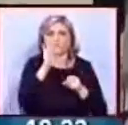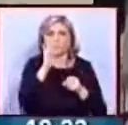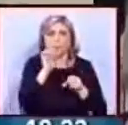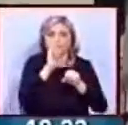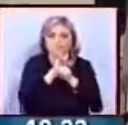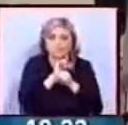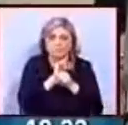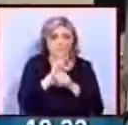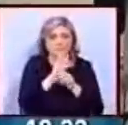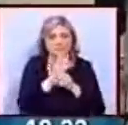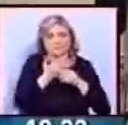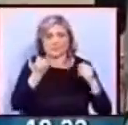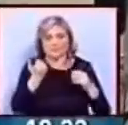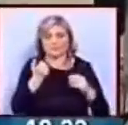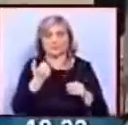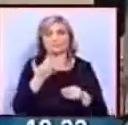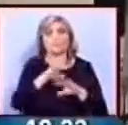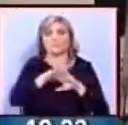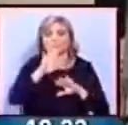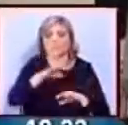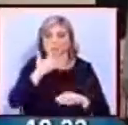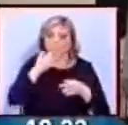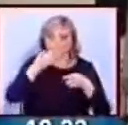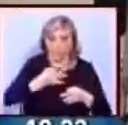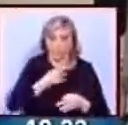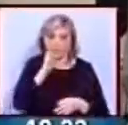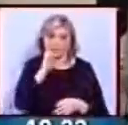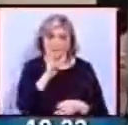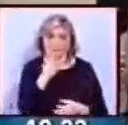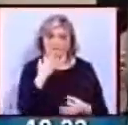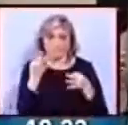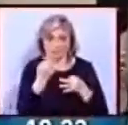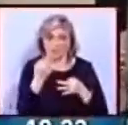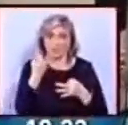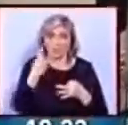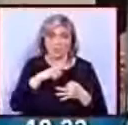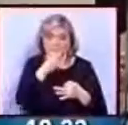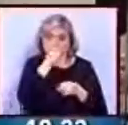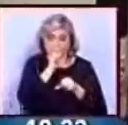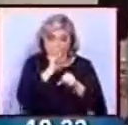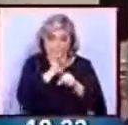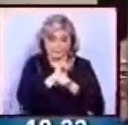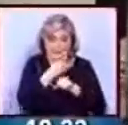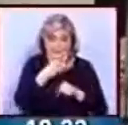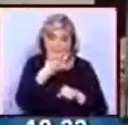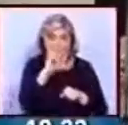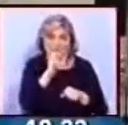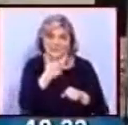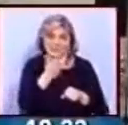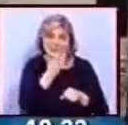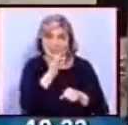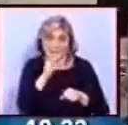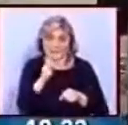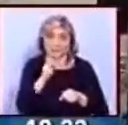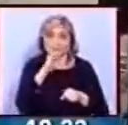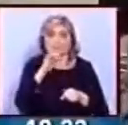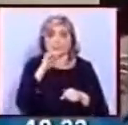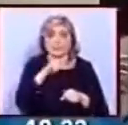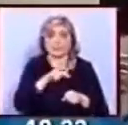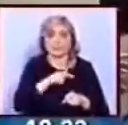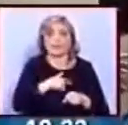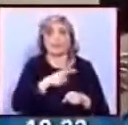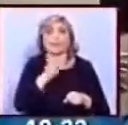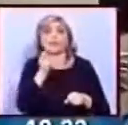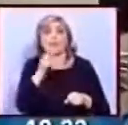ou seja, em primeiro lugar, a confirmação da obstrução. Há habitualmente um infarto está associado a